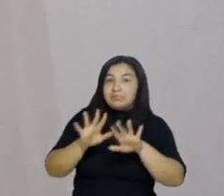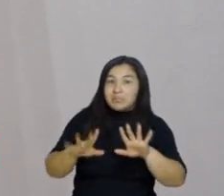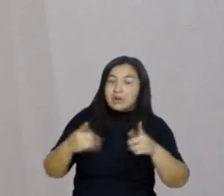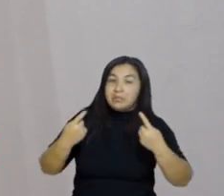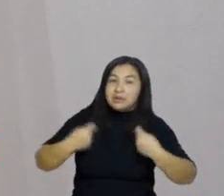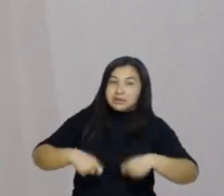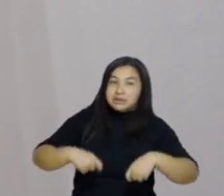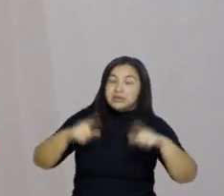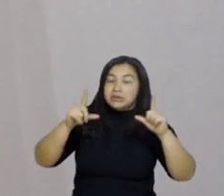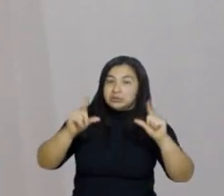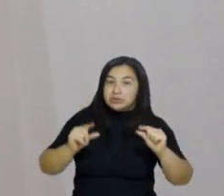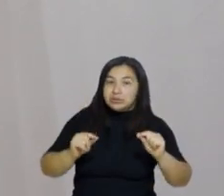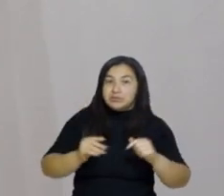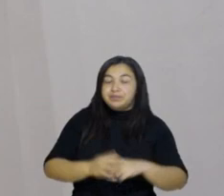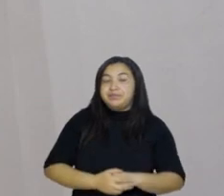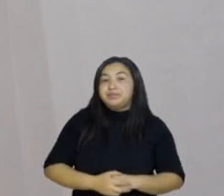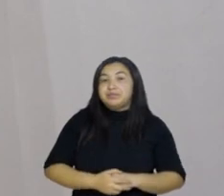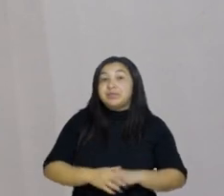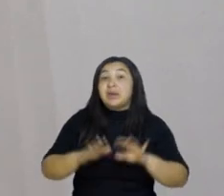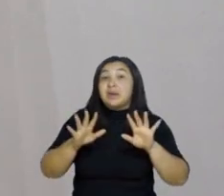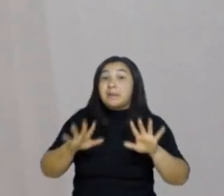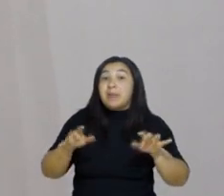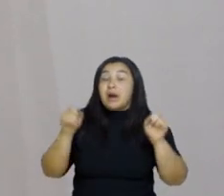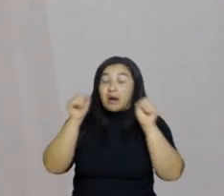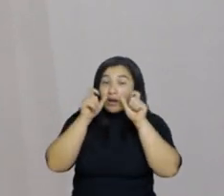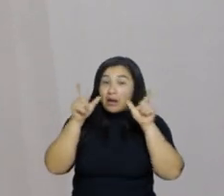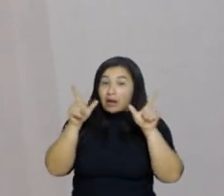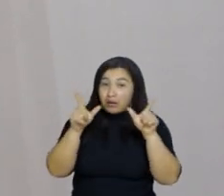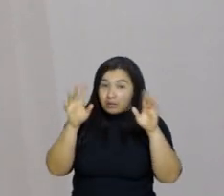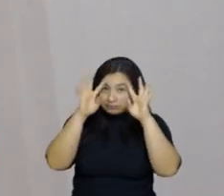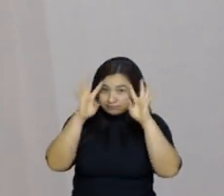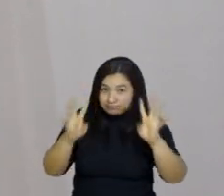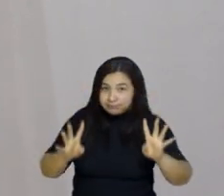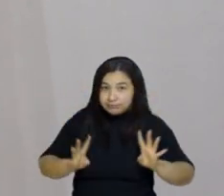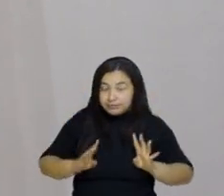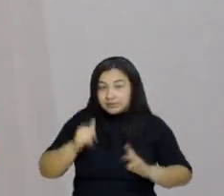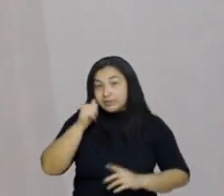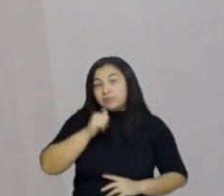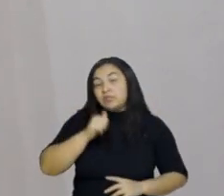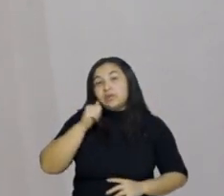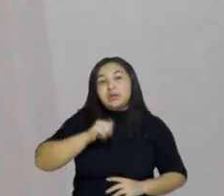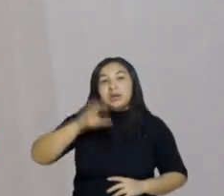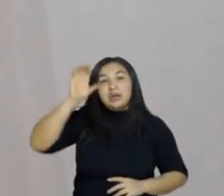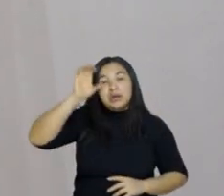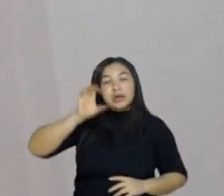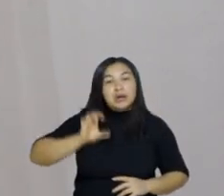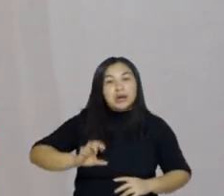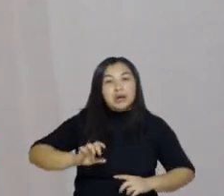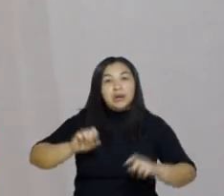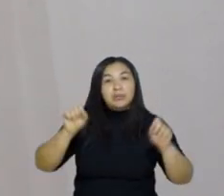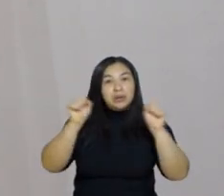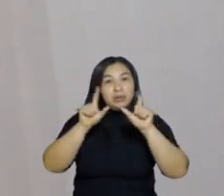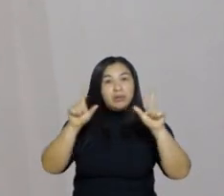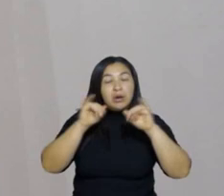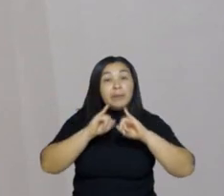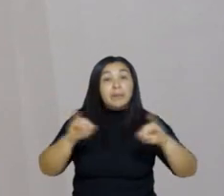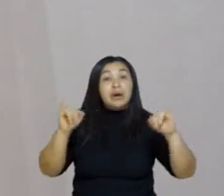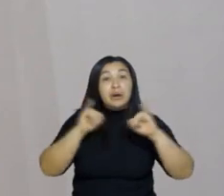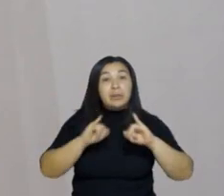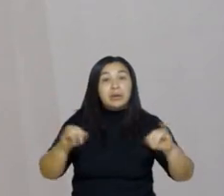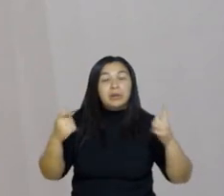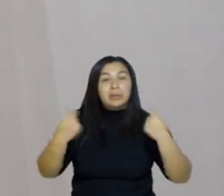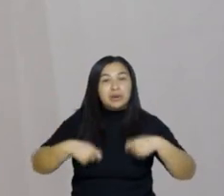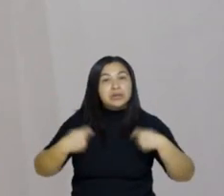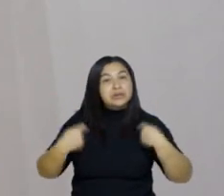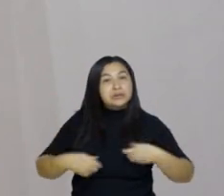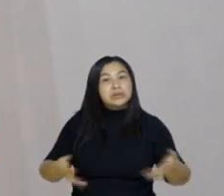diminuição. Agora, quero chamar a atenção para um detalhe que a secretária Carmen alertou, e nós temos que incentivar aqui, que